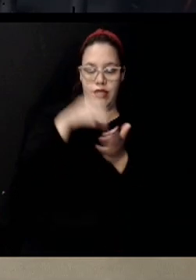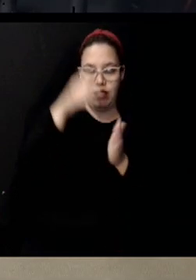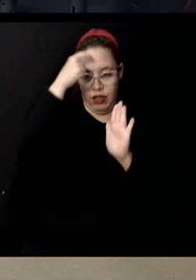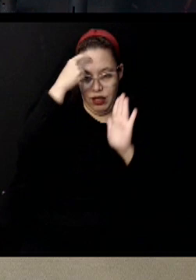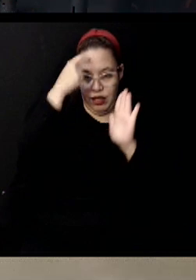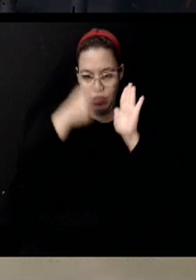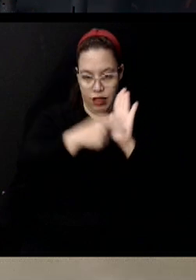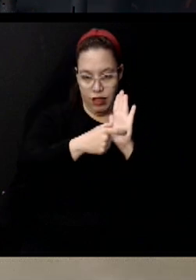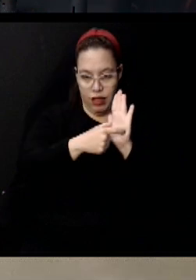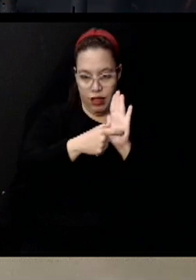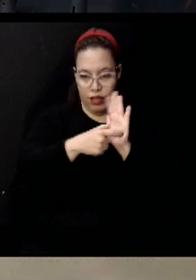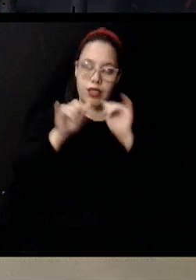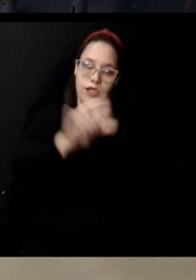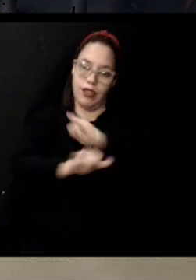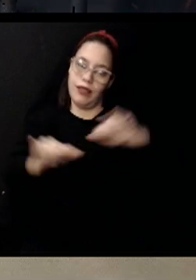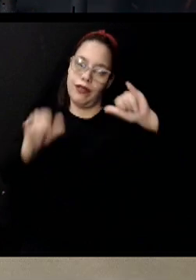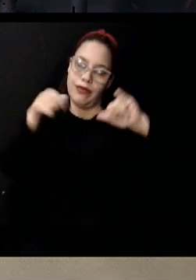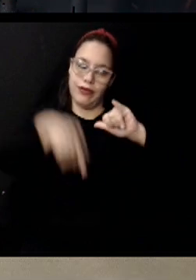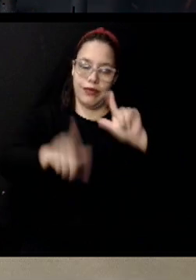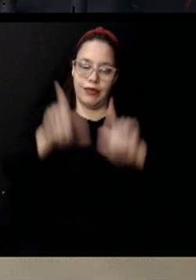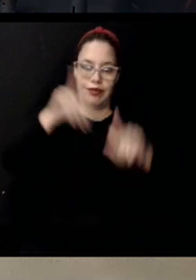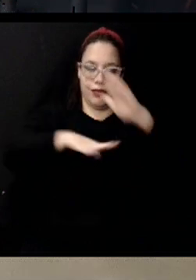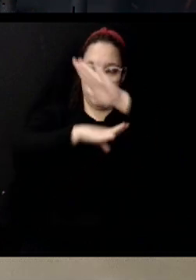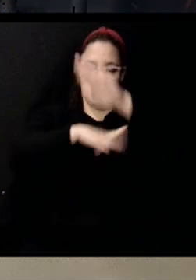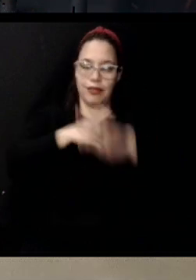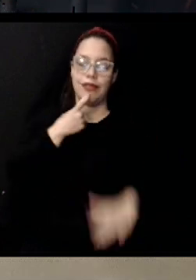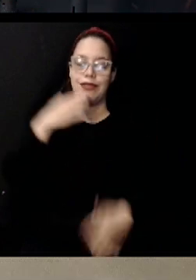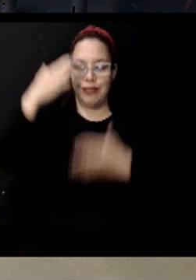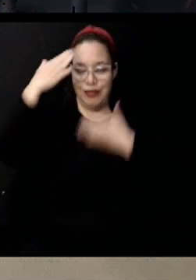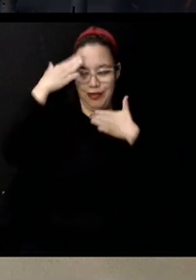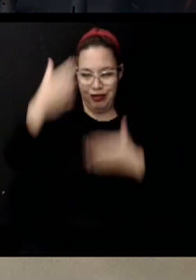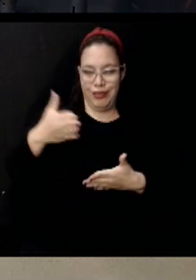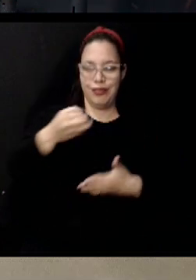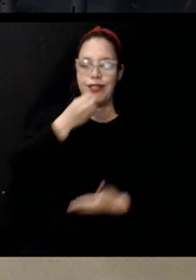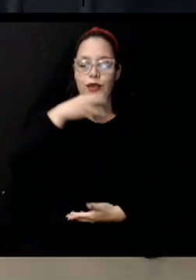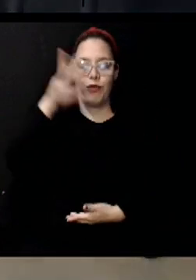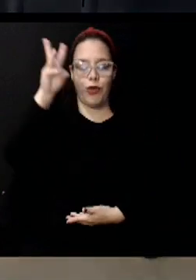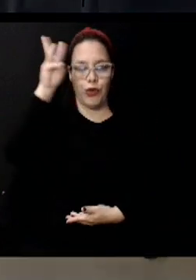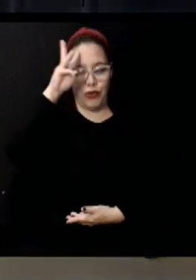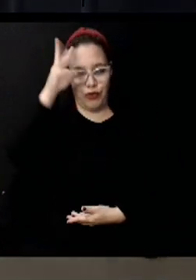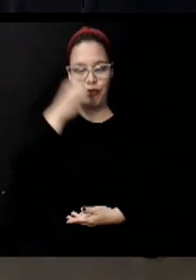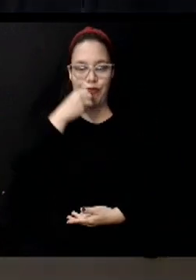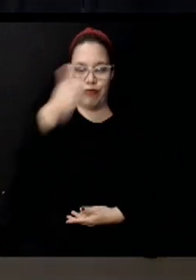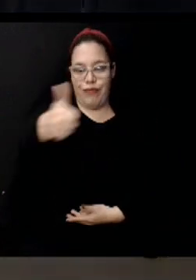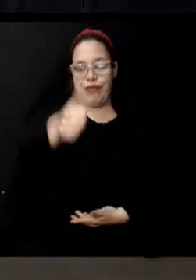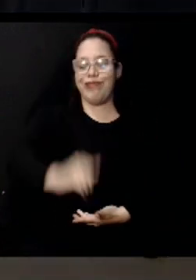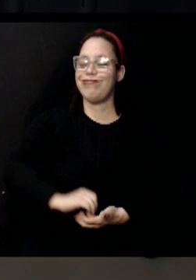Notícias, aqui na TV Câmara Campinas. Valeu, gente! Ótima terça! Fique bem! Até mais.